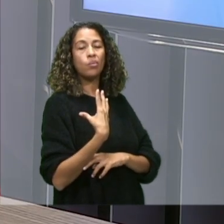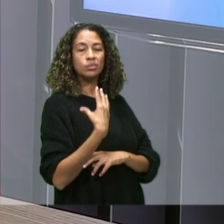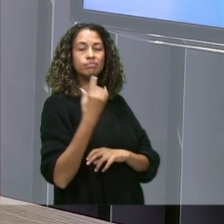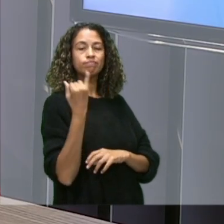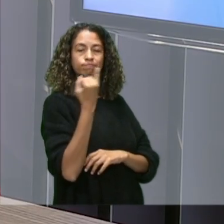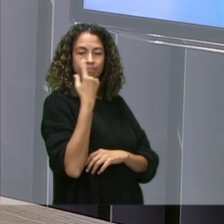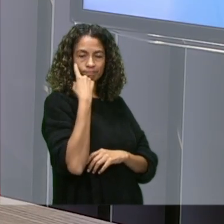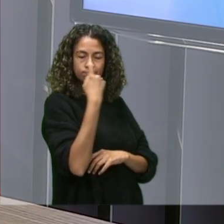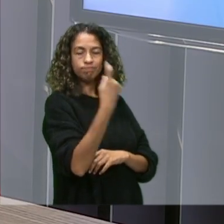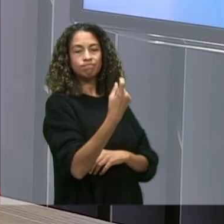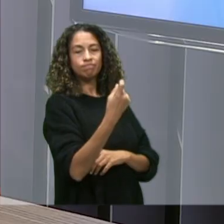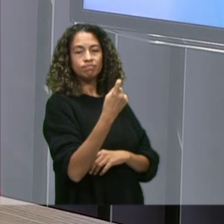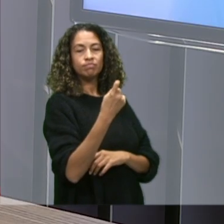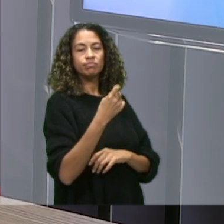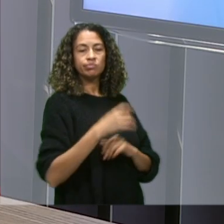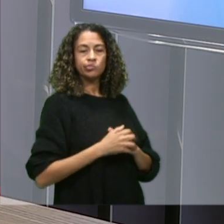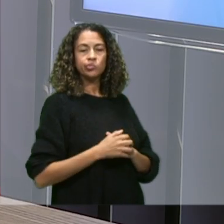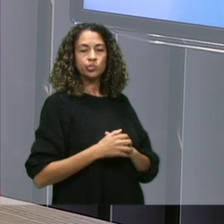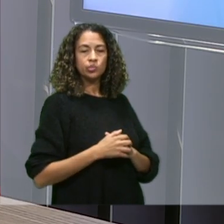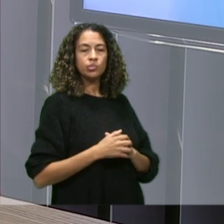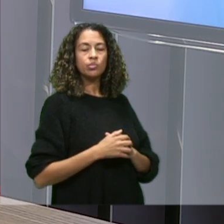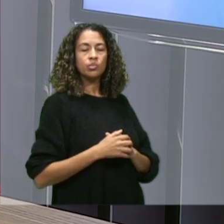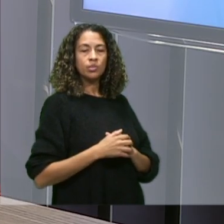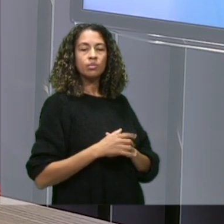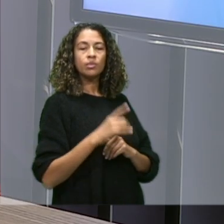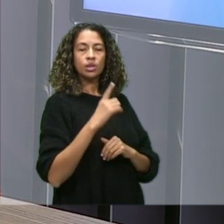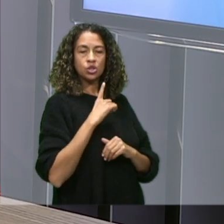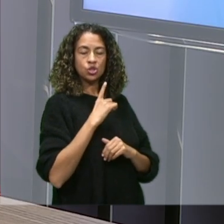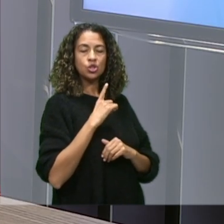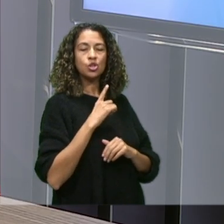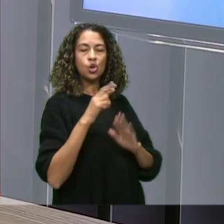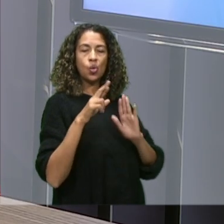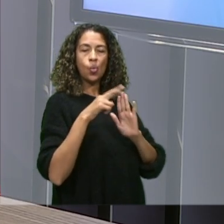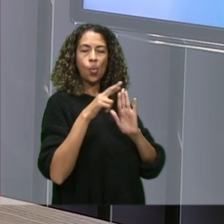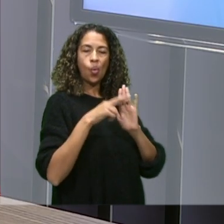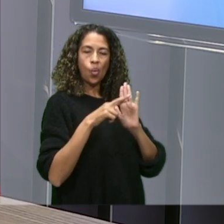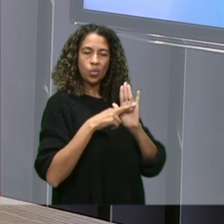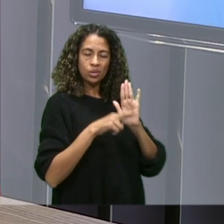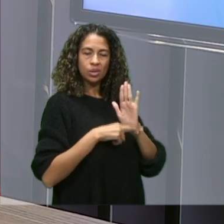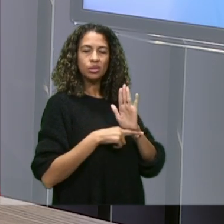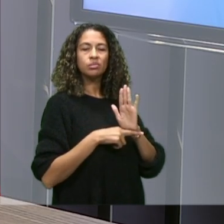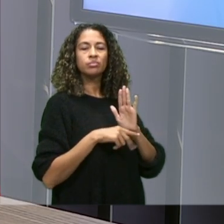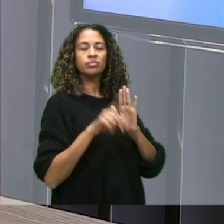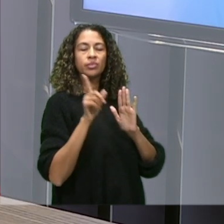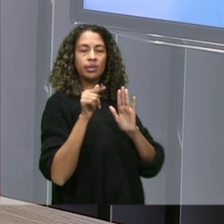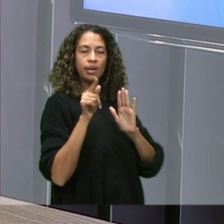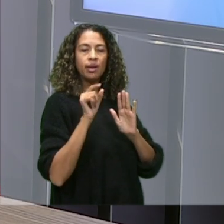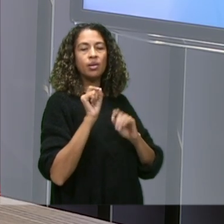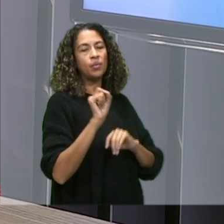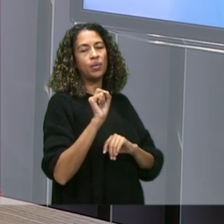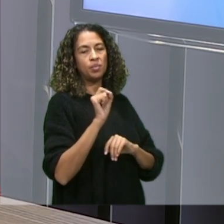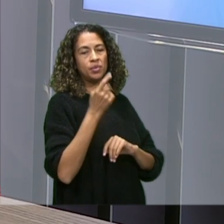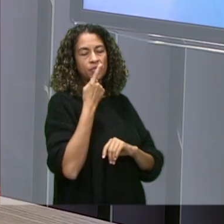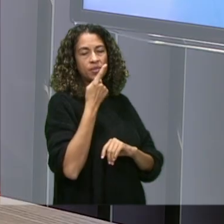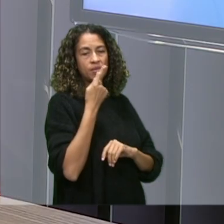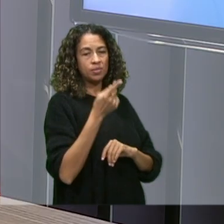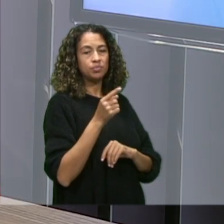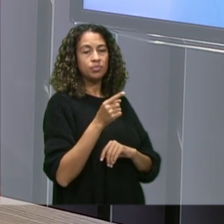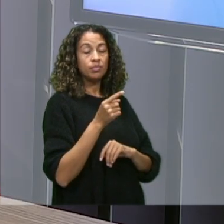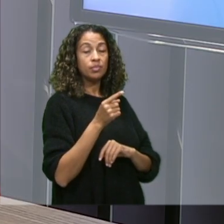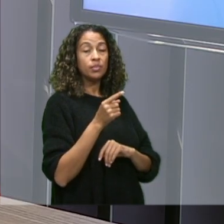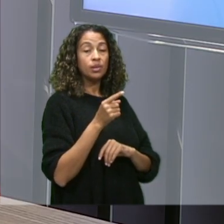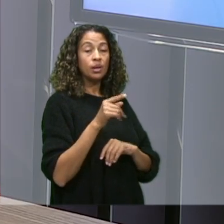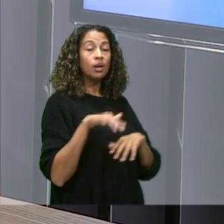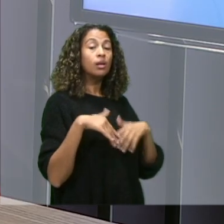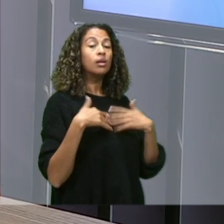aqui no meu roteiro prévio, para a gente falar exatamente dessa questão de até que ponto